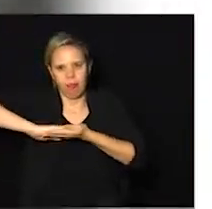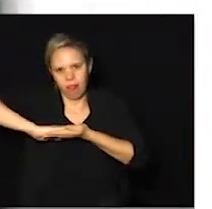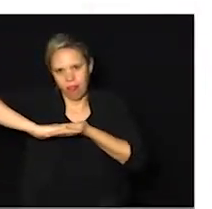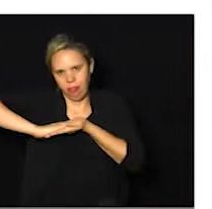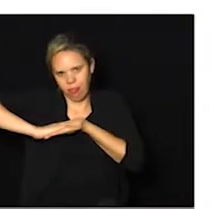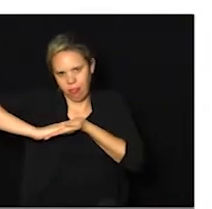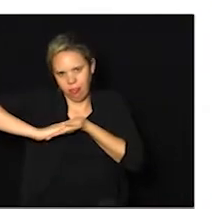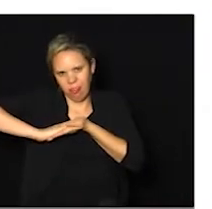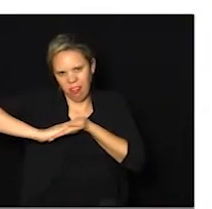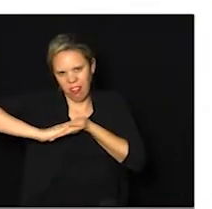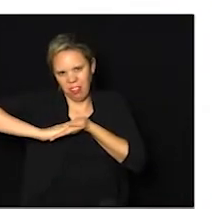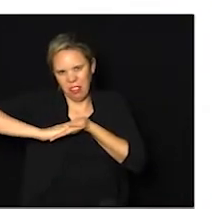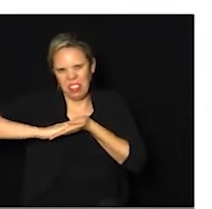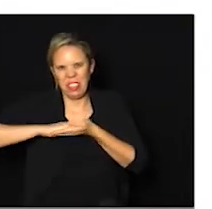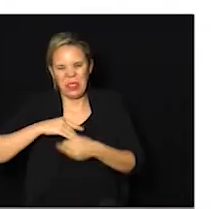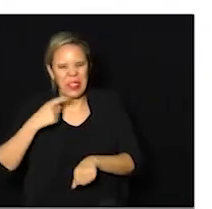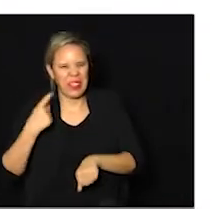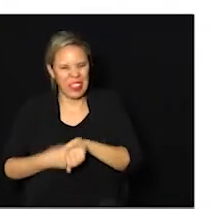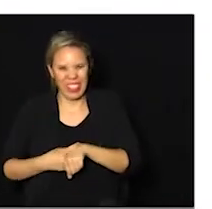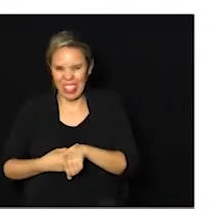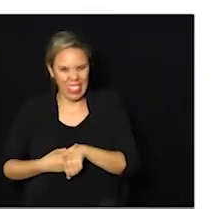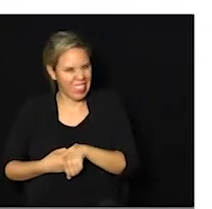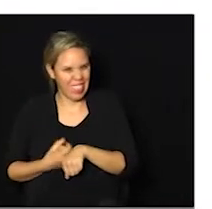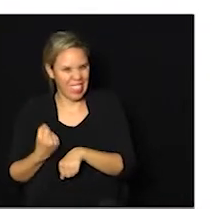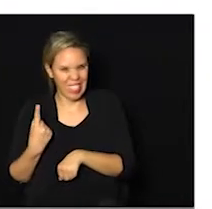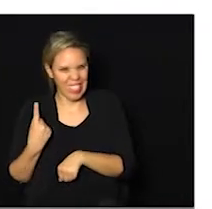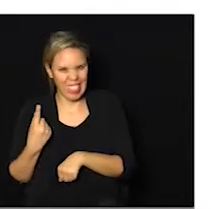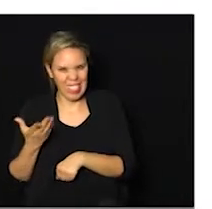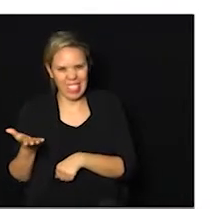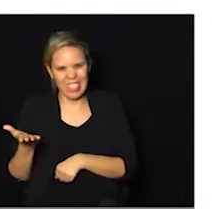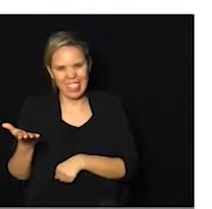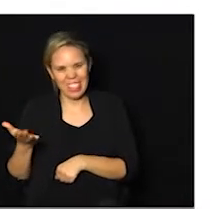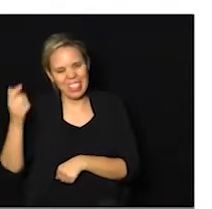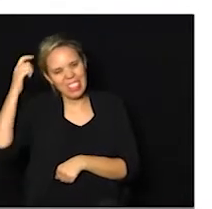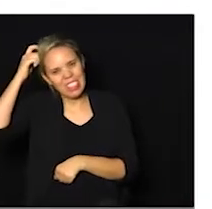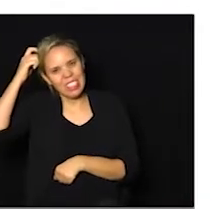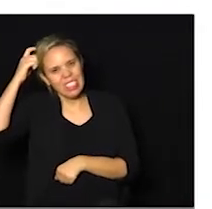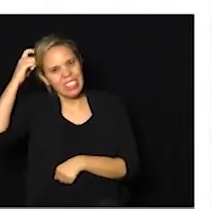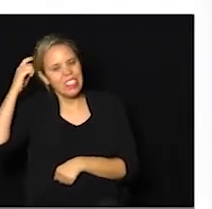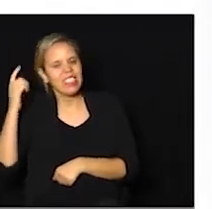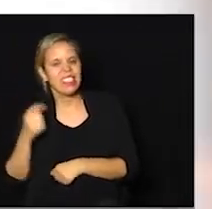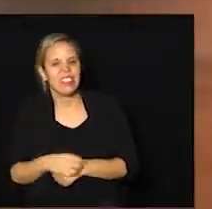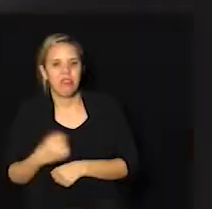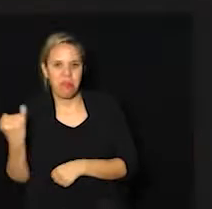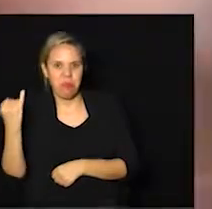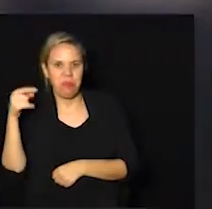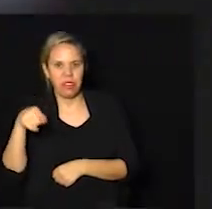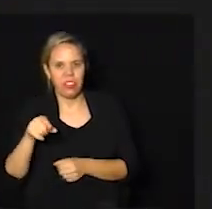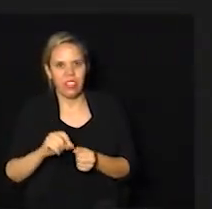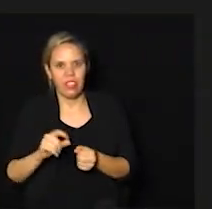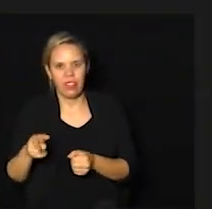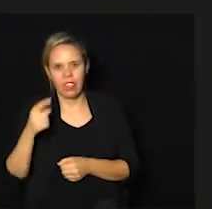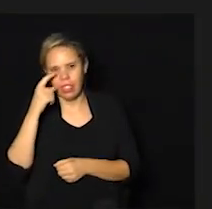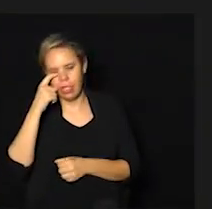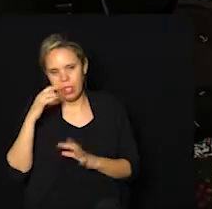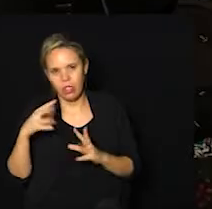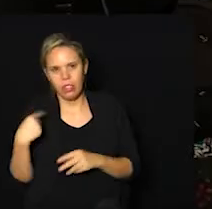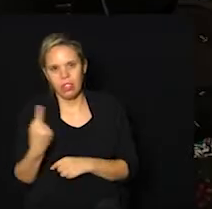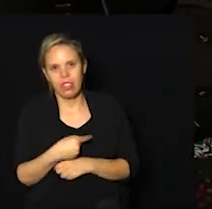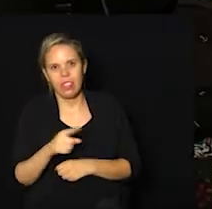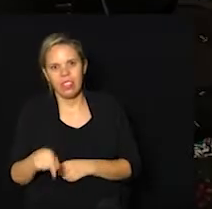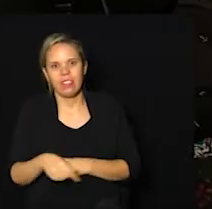A lasanha dela ficou icônica. Então, a Marcela foi muito importante. Mas todas